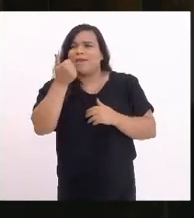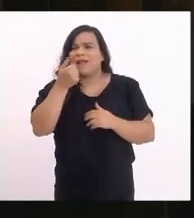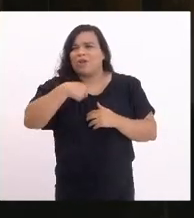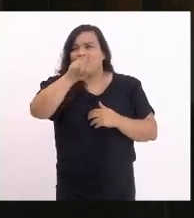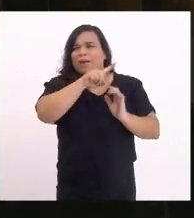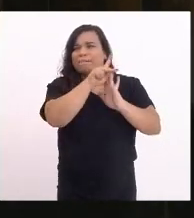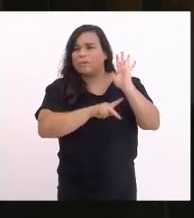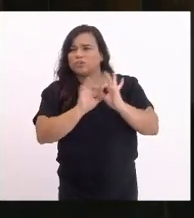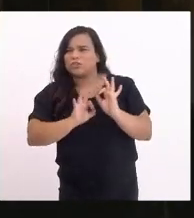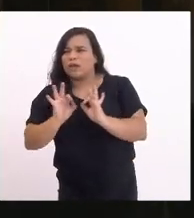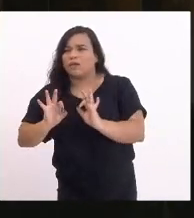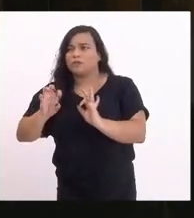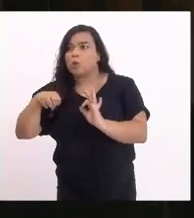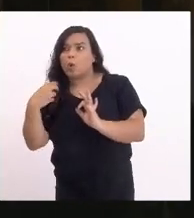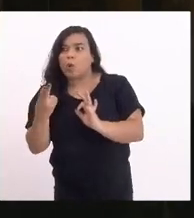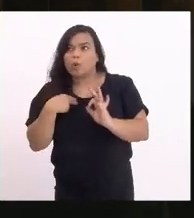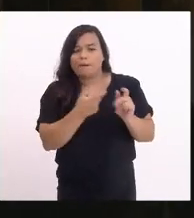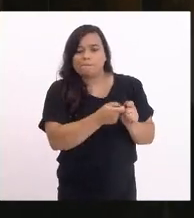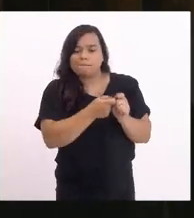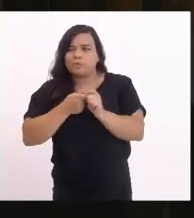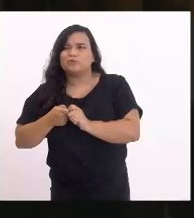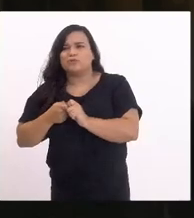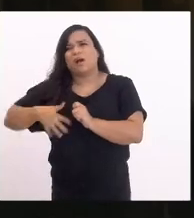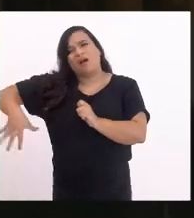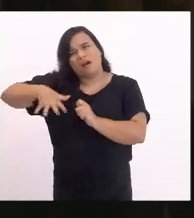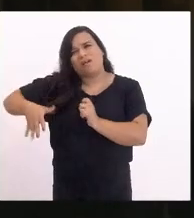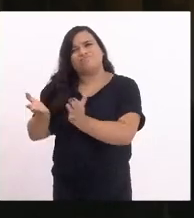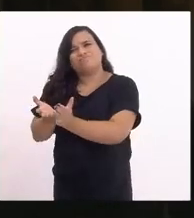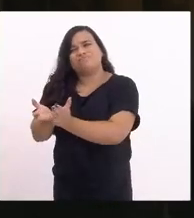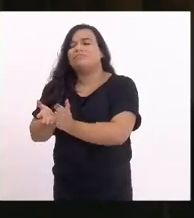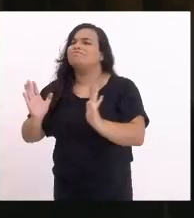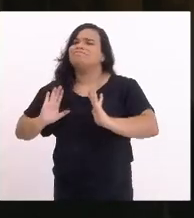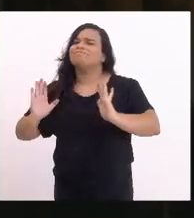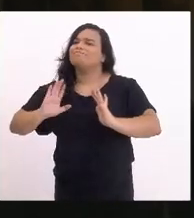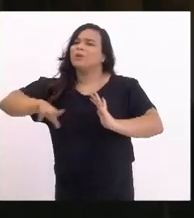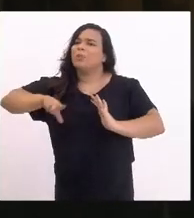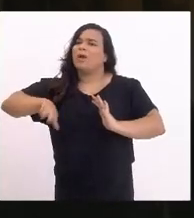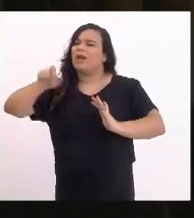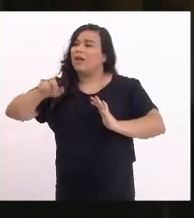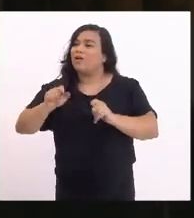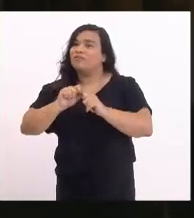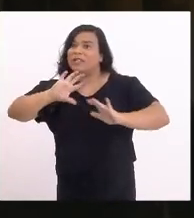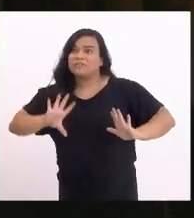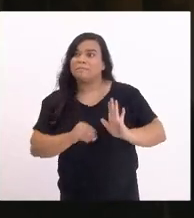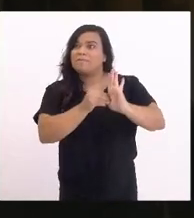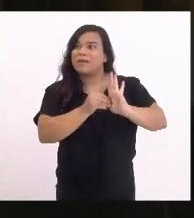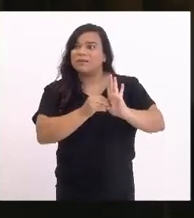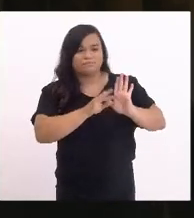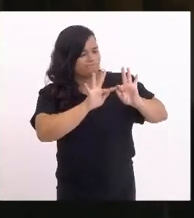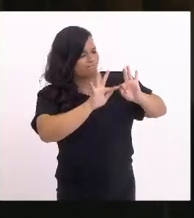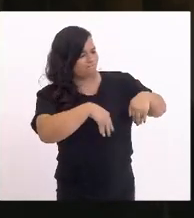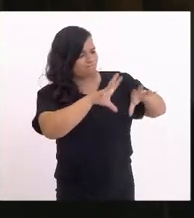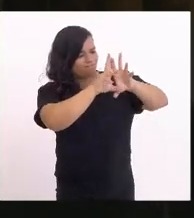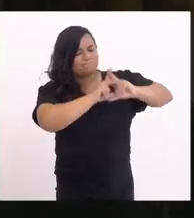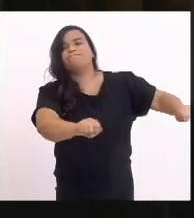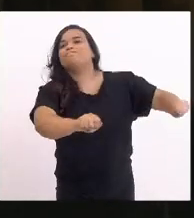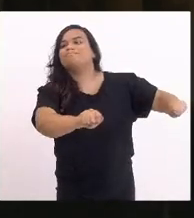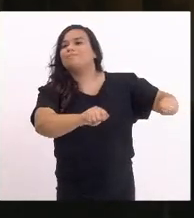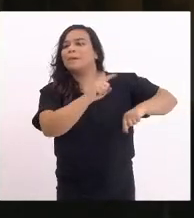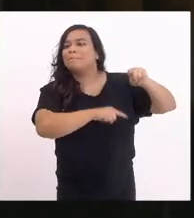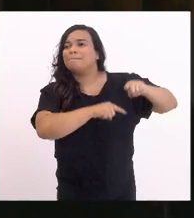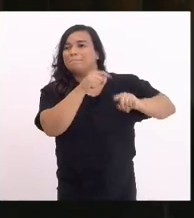para a sardinha dele, dos evangélicos. Não! Ele fez uma emenda para acabar com o projeto presente de